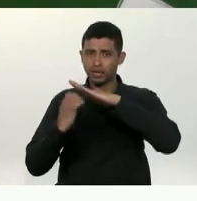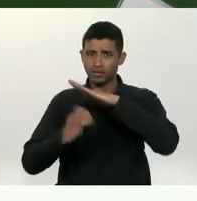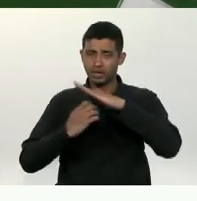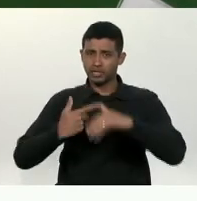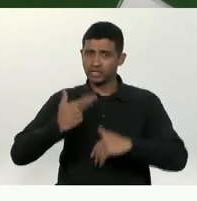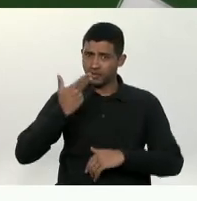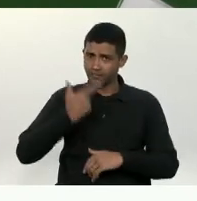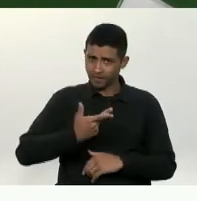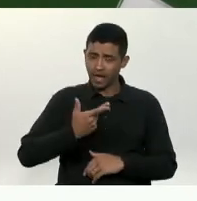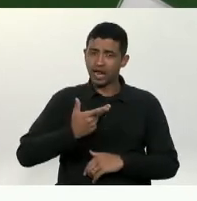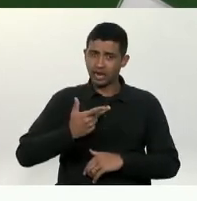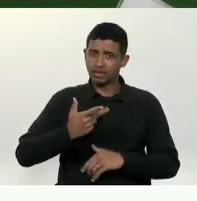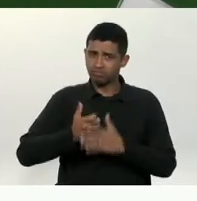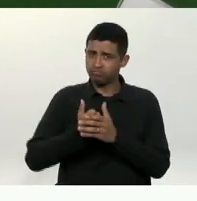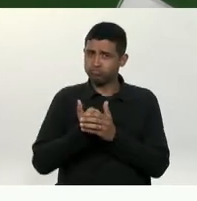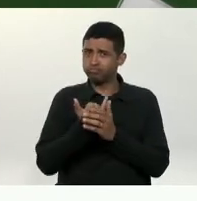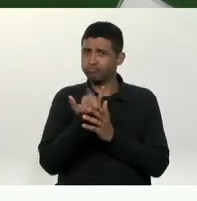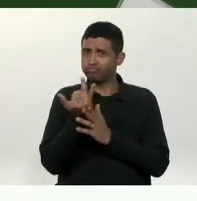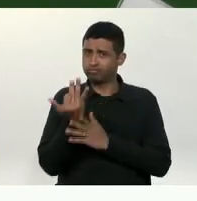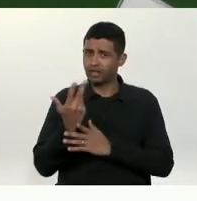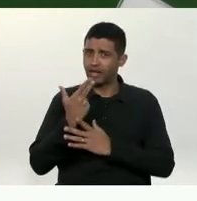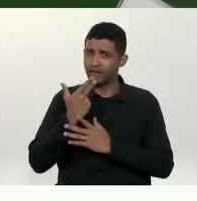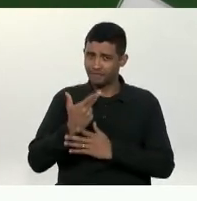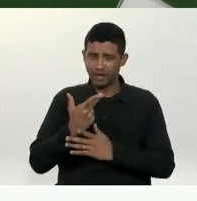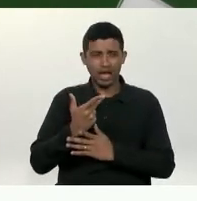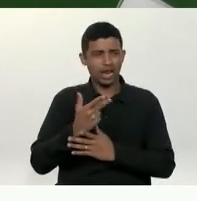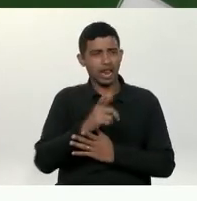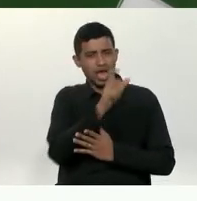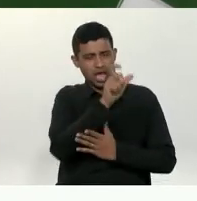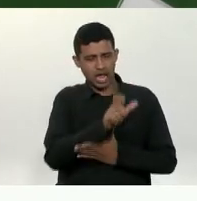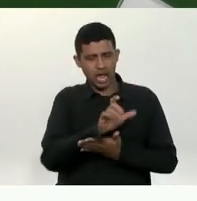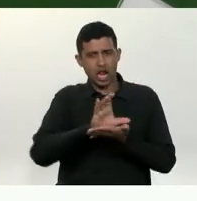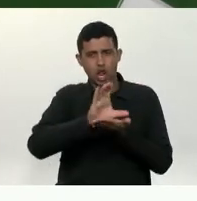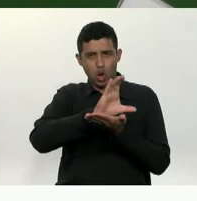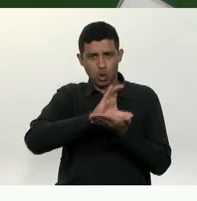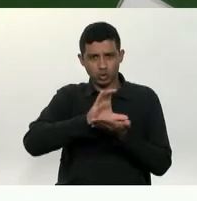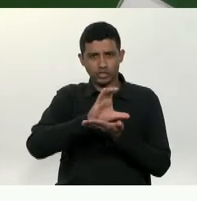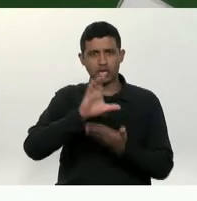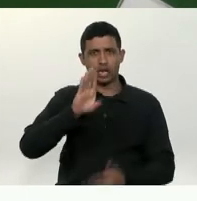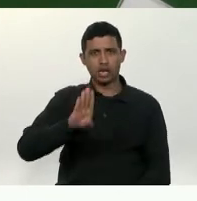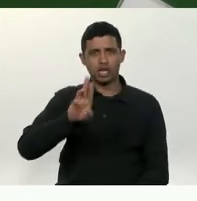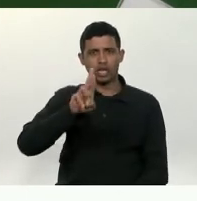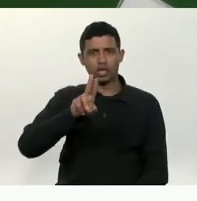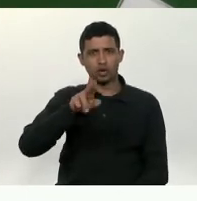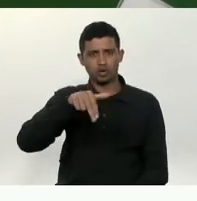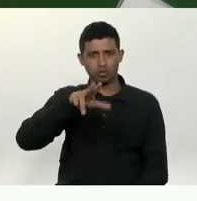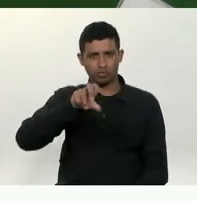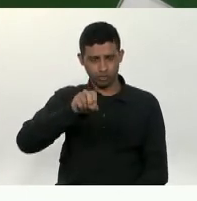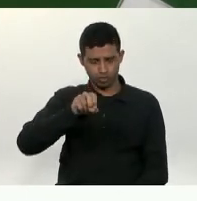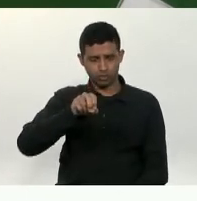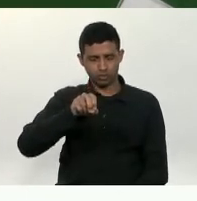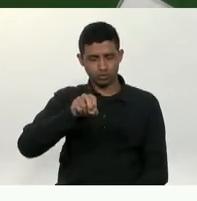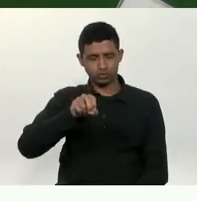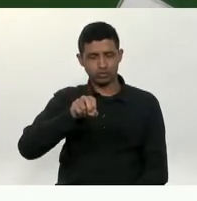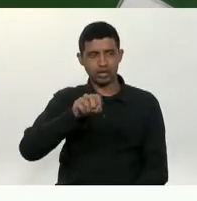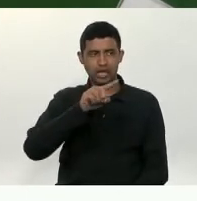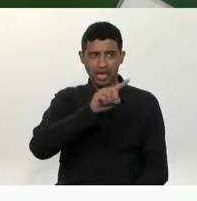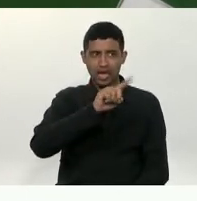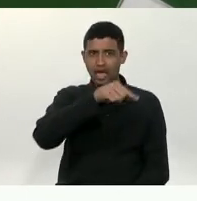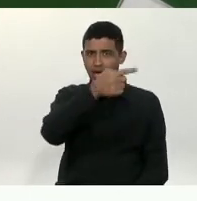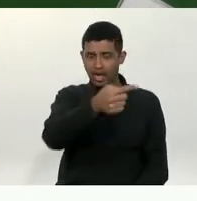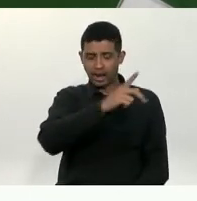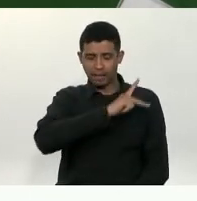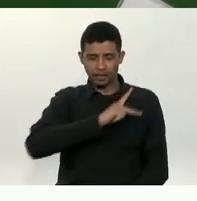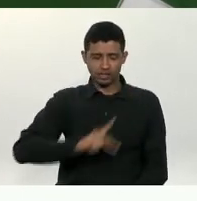em algumas vezes, através do conselheiro Bruno, através da presidente, que não investe